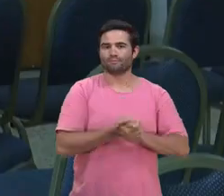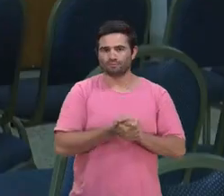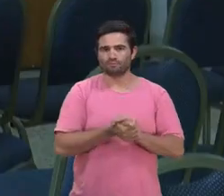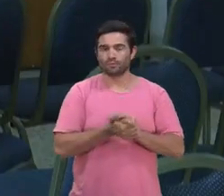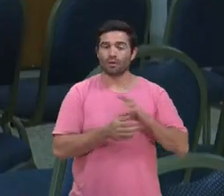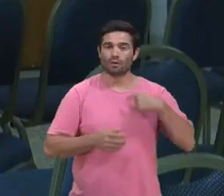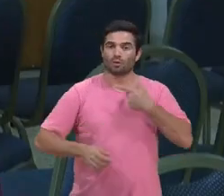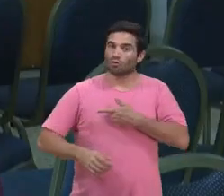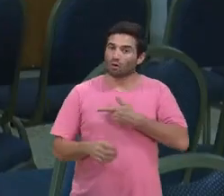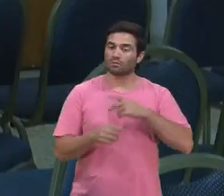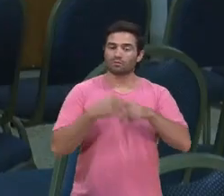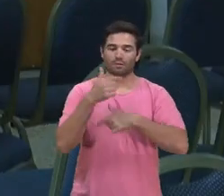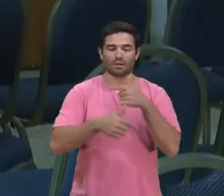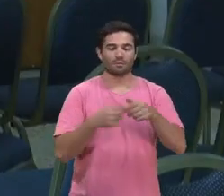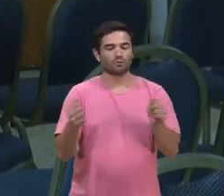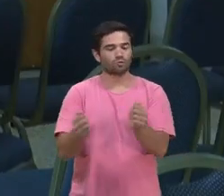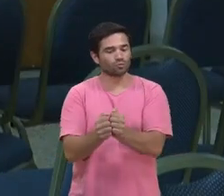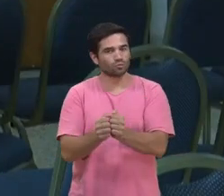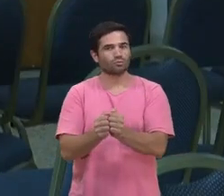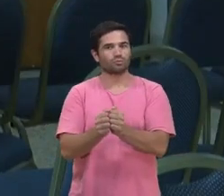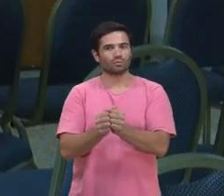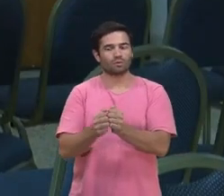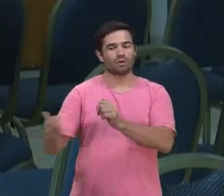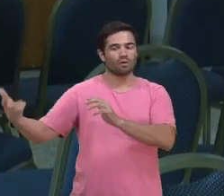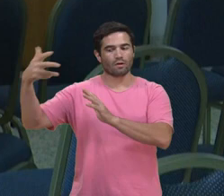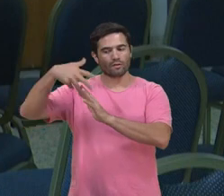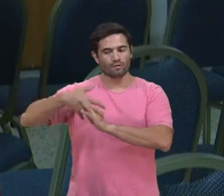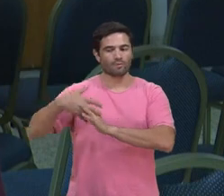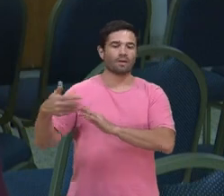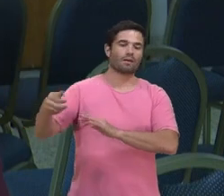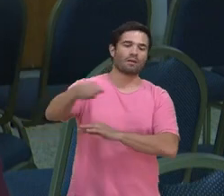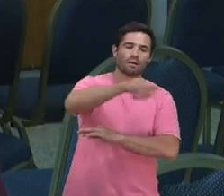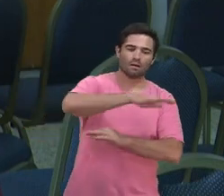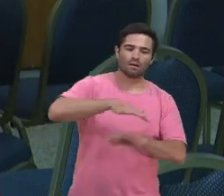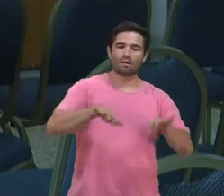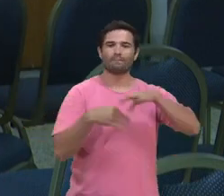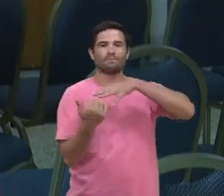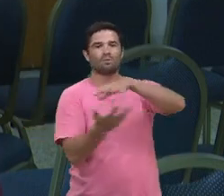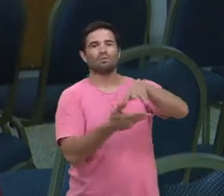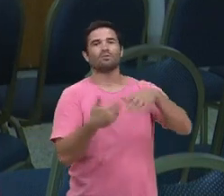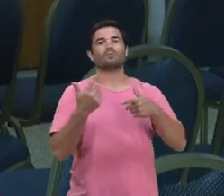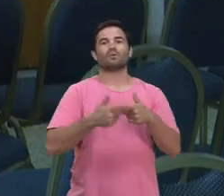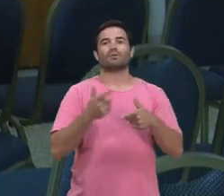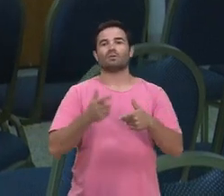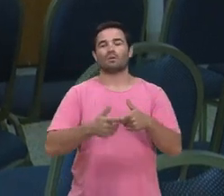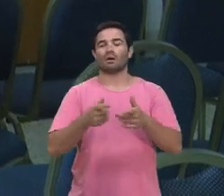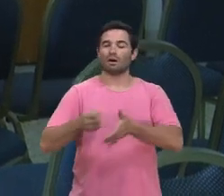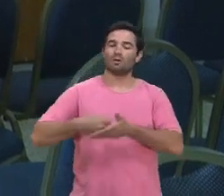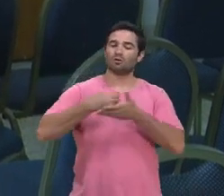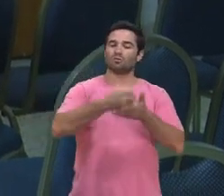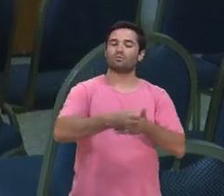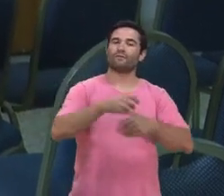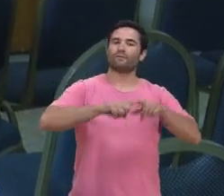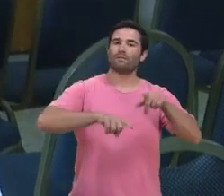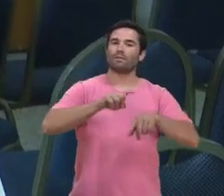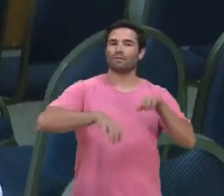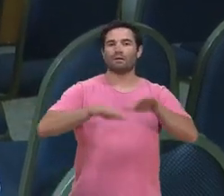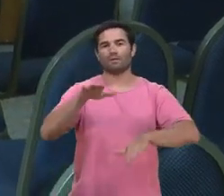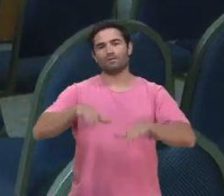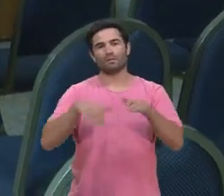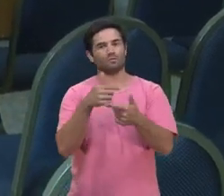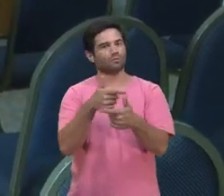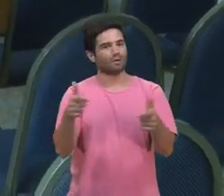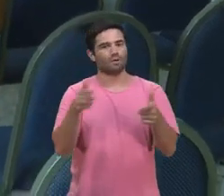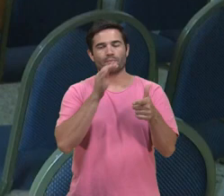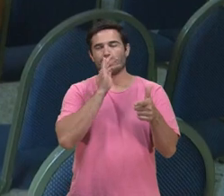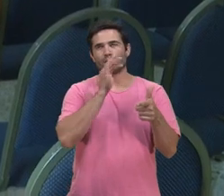ferramenta. A gente está trabalhando em conjunto com a Wetlands Internacional, né, no sentido de viabilizar ferramentas que às vezes